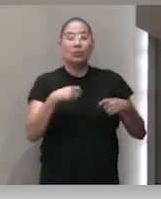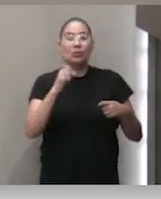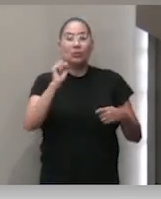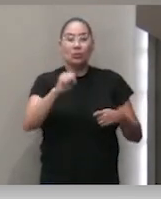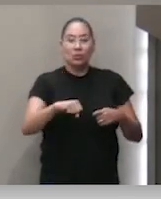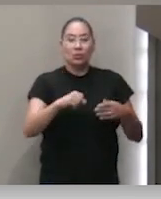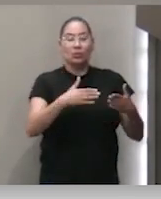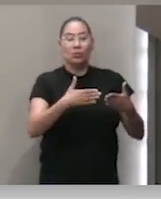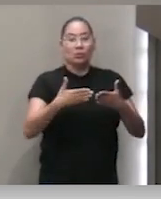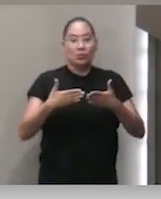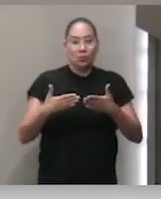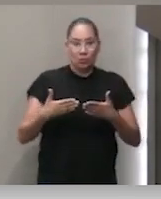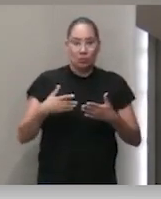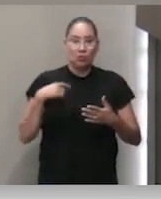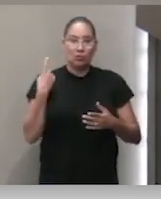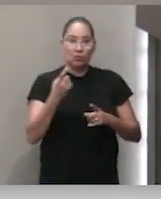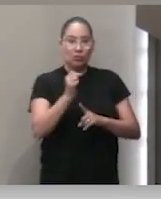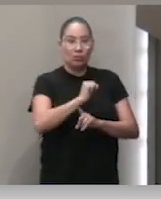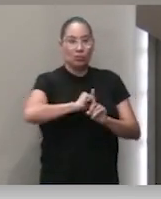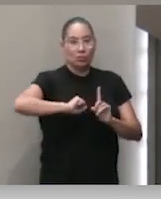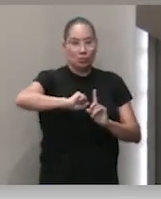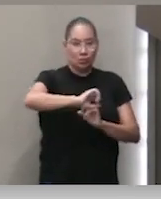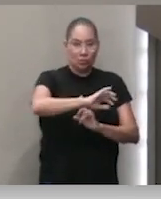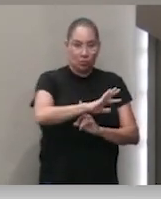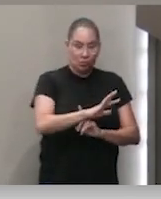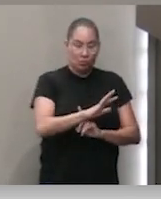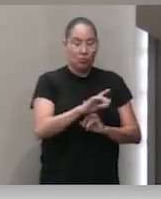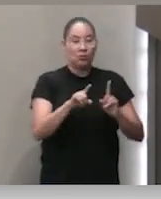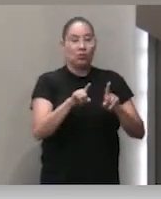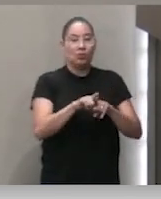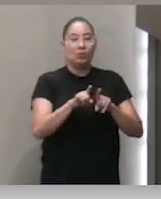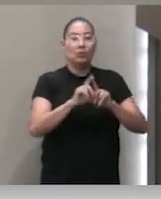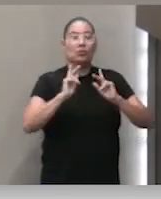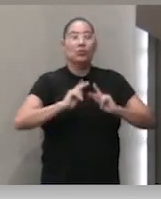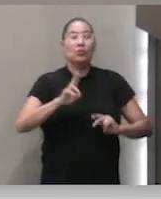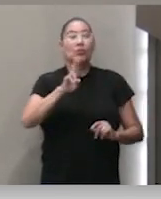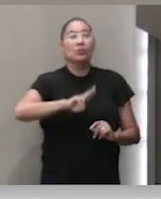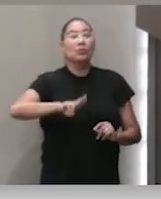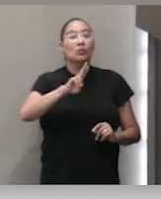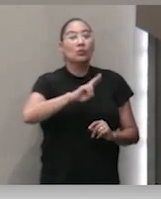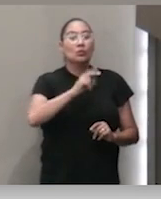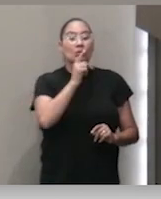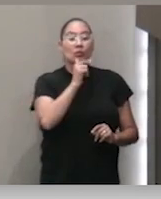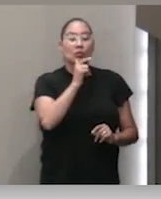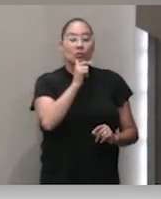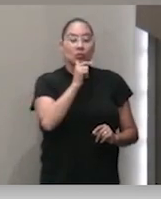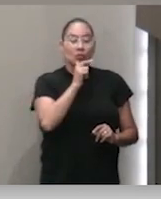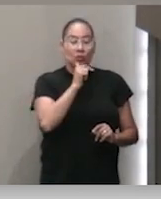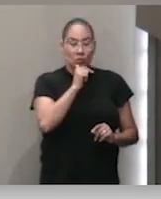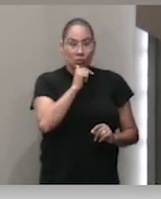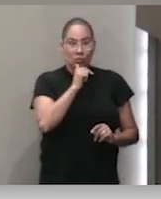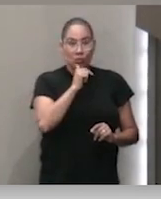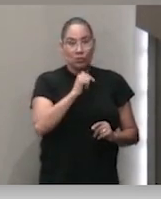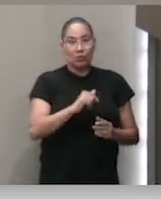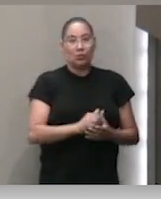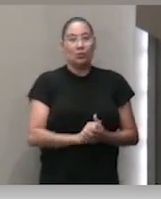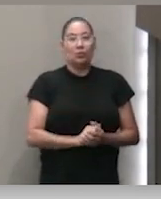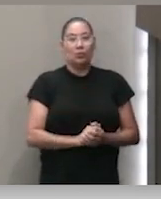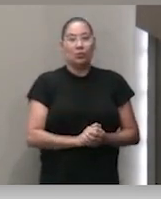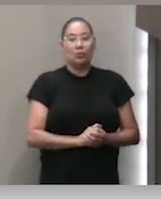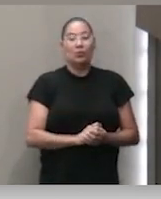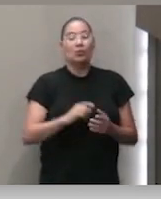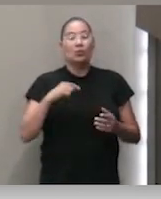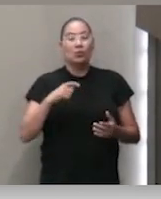proteger, vereadora Eva, a nossa sociedade, os nossos consumidores aqui que usam a água que provém da Corsã. Então